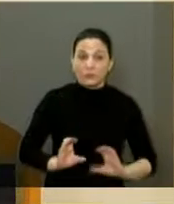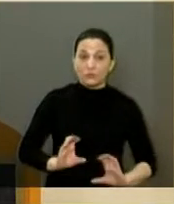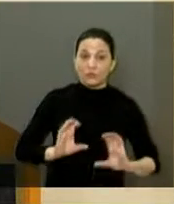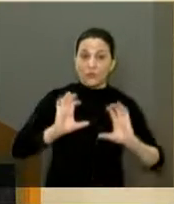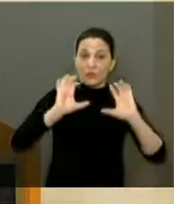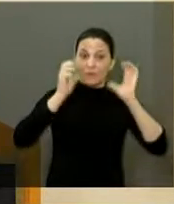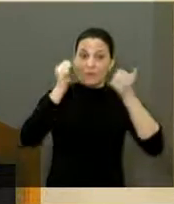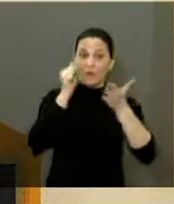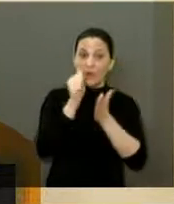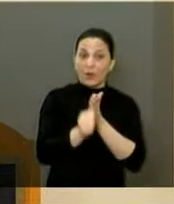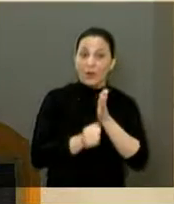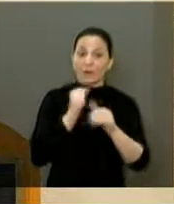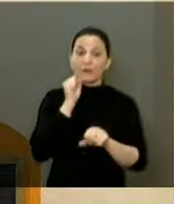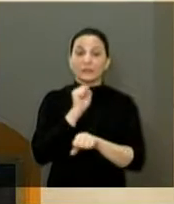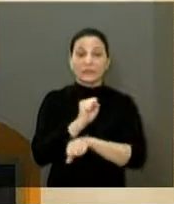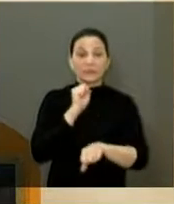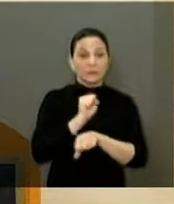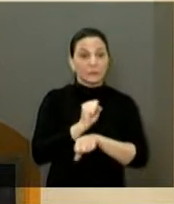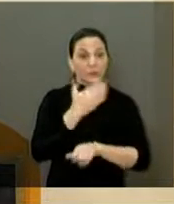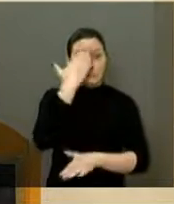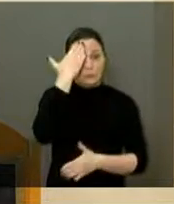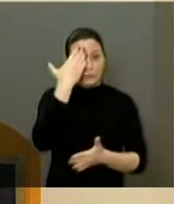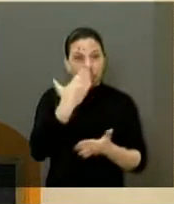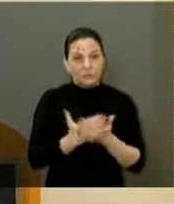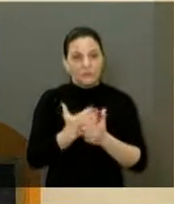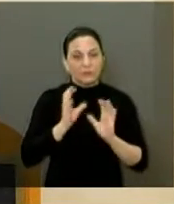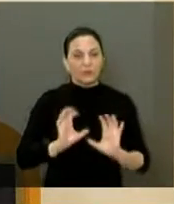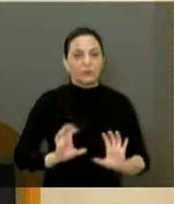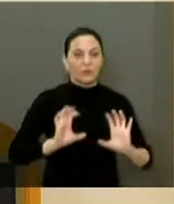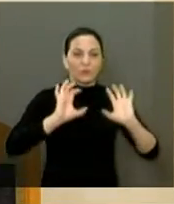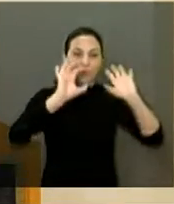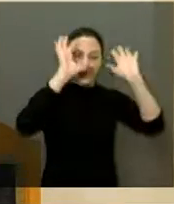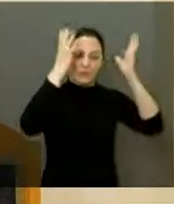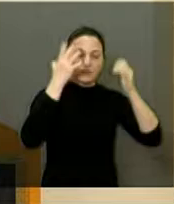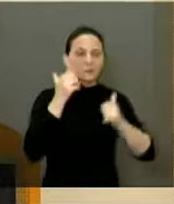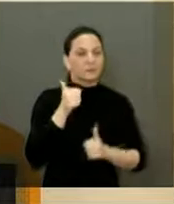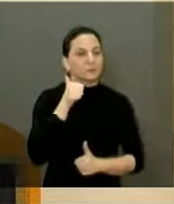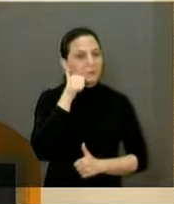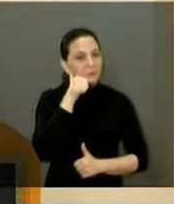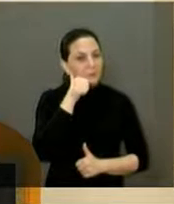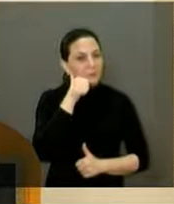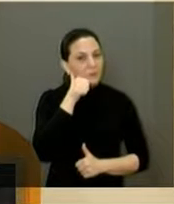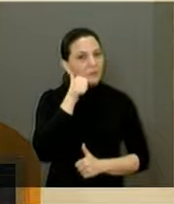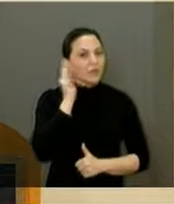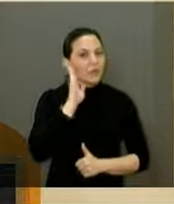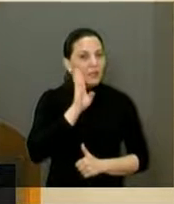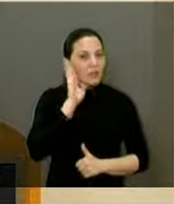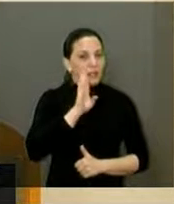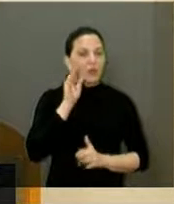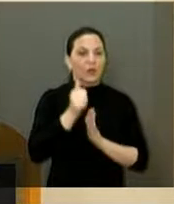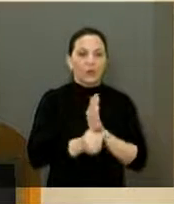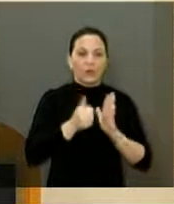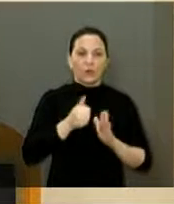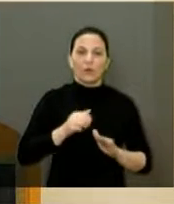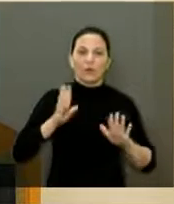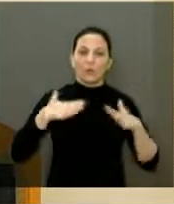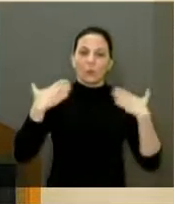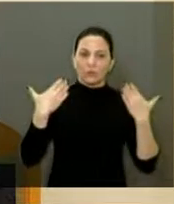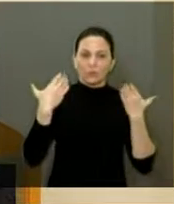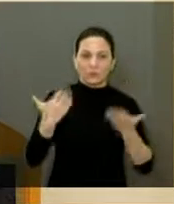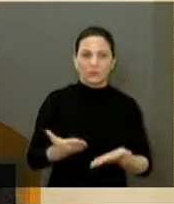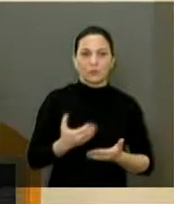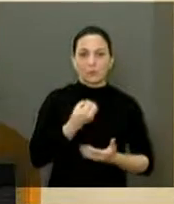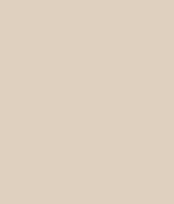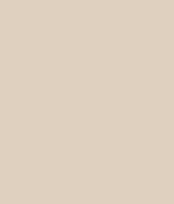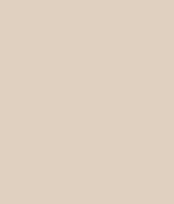porta aguardando esse evento é muito tempo com certeza vai ser uma grande festa para a copa o nosso município estamos contentes com isso aí uma boa noite meu